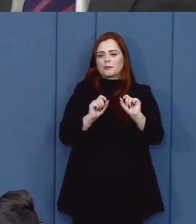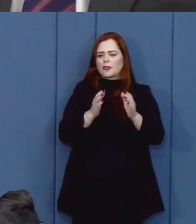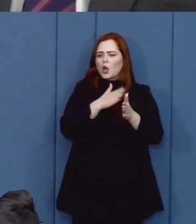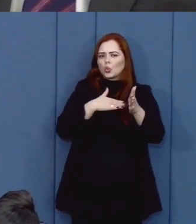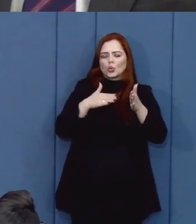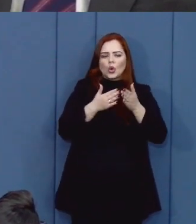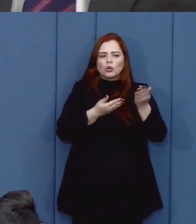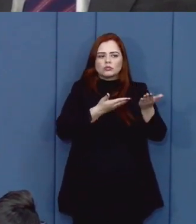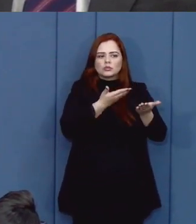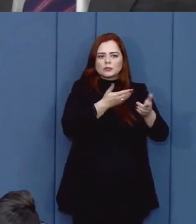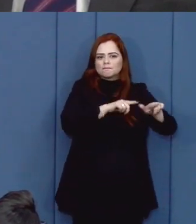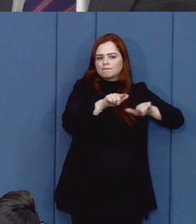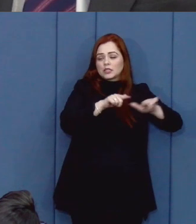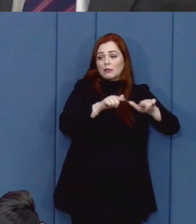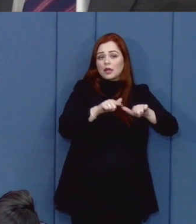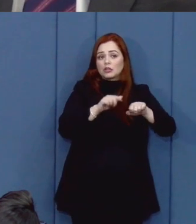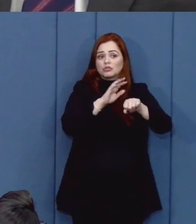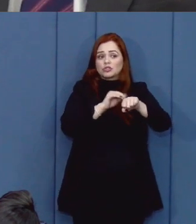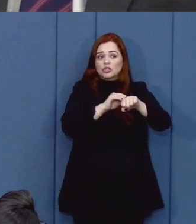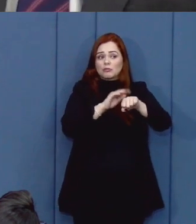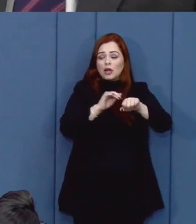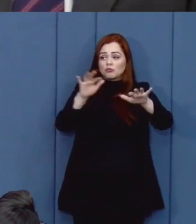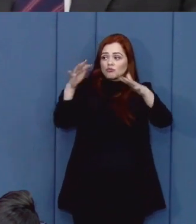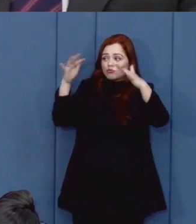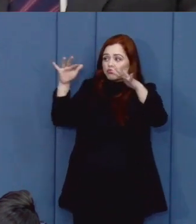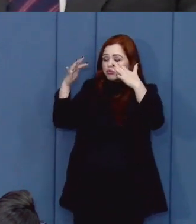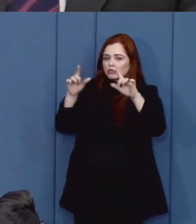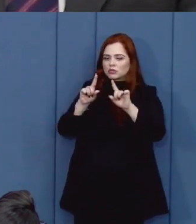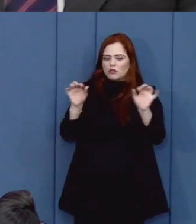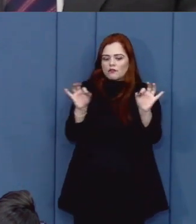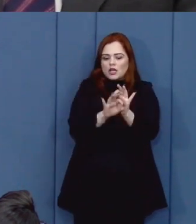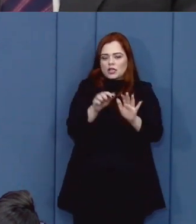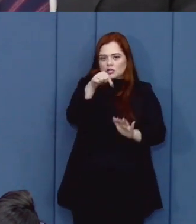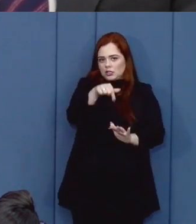esse trabalho de chamar atenção, de awareness raising, não acaba aqui.